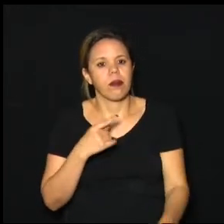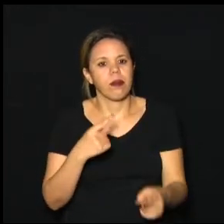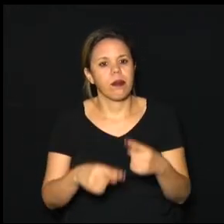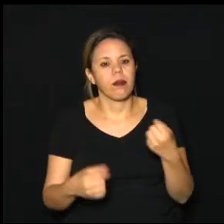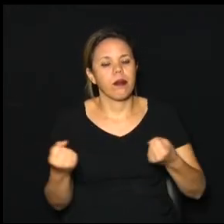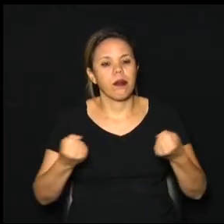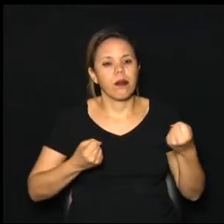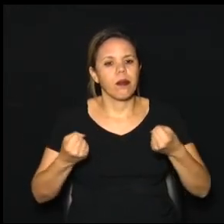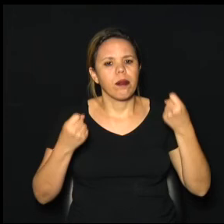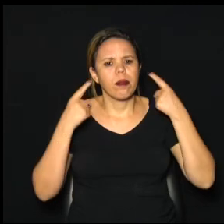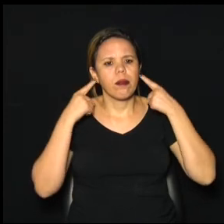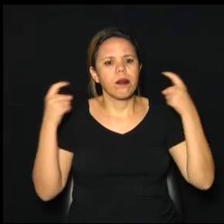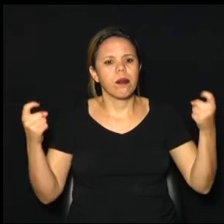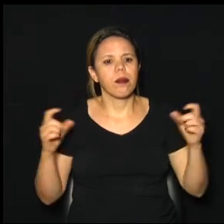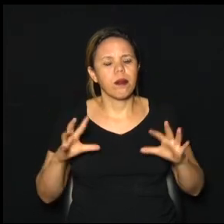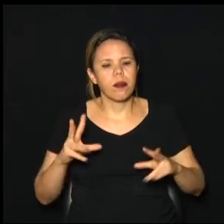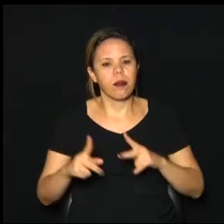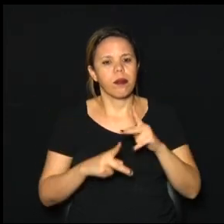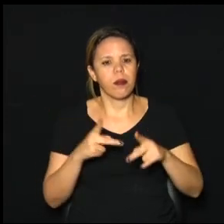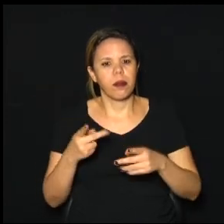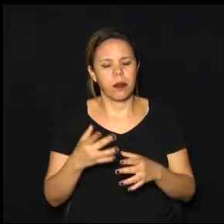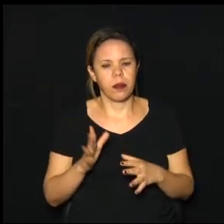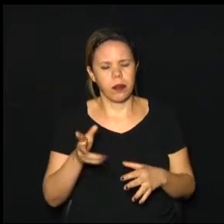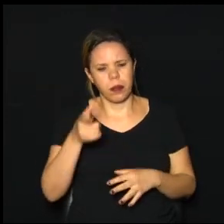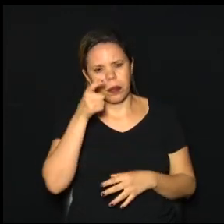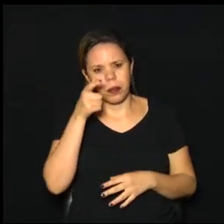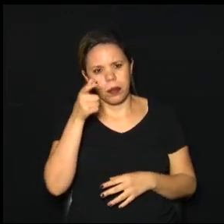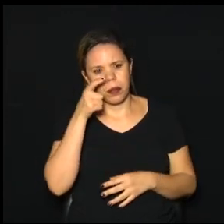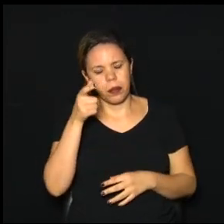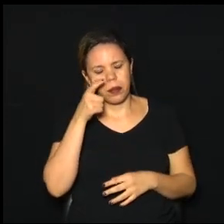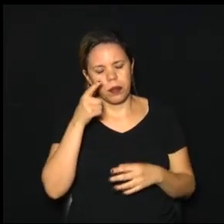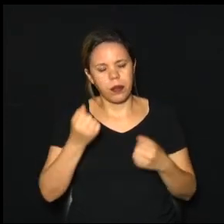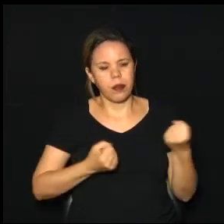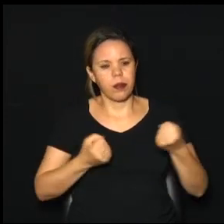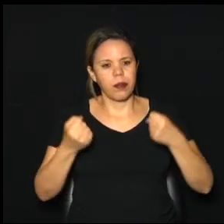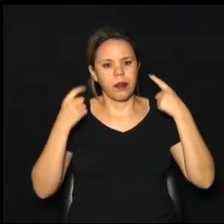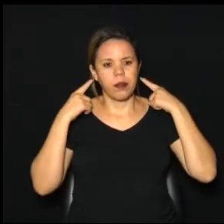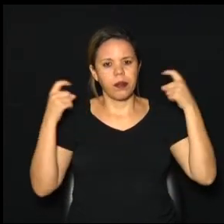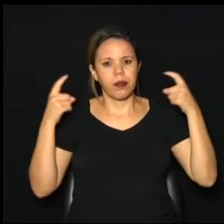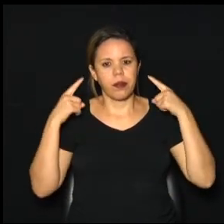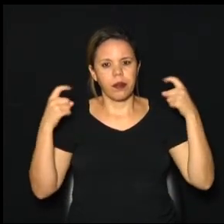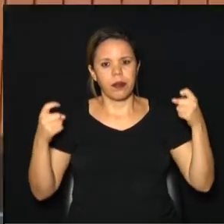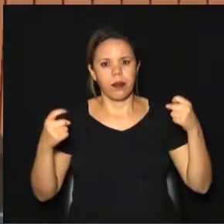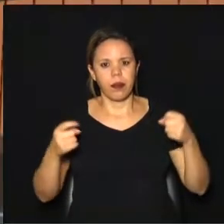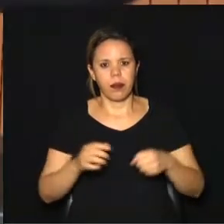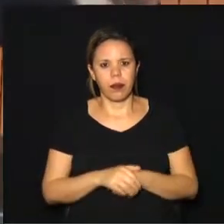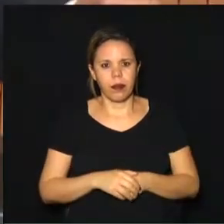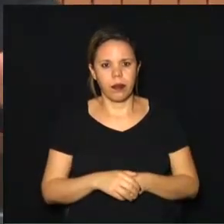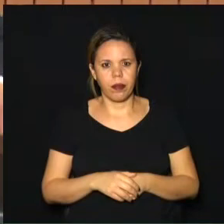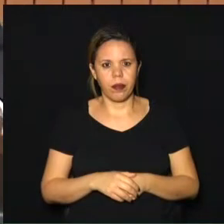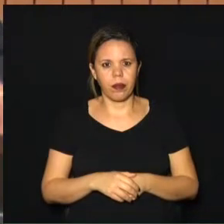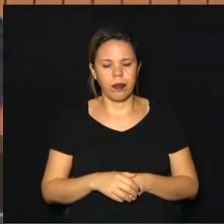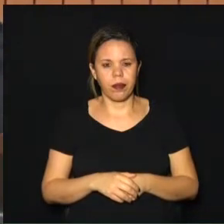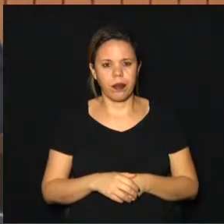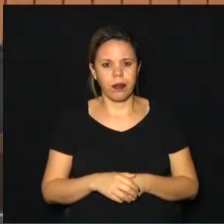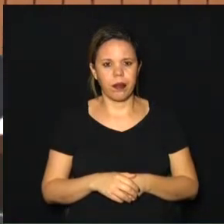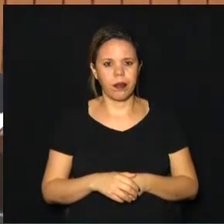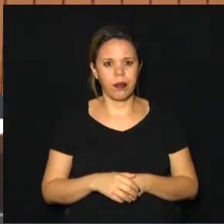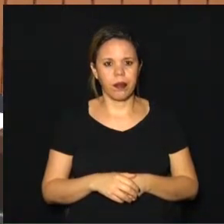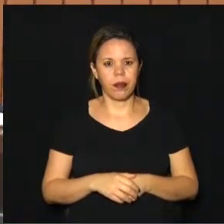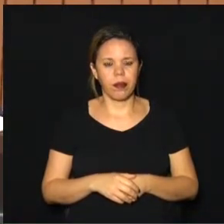de som. Né? Todo mundo já viu, né, carro de som, aquele carro de som que passava, tocando ali